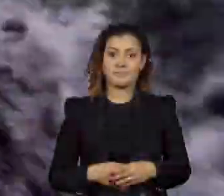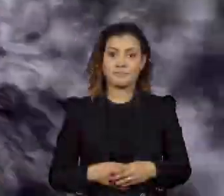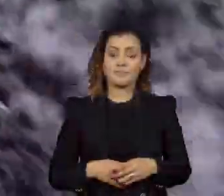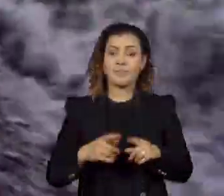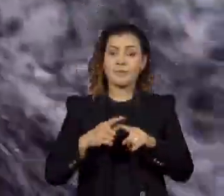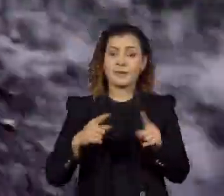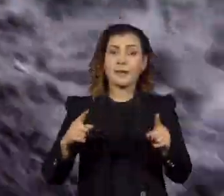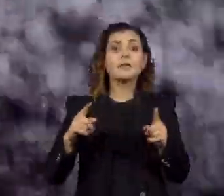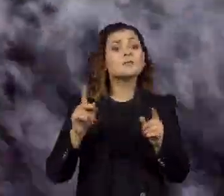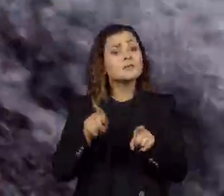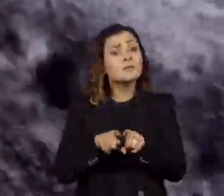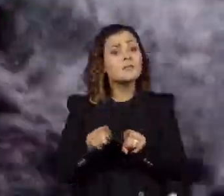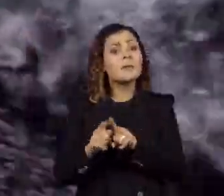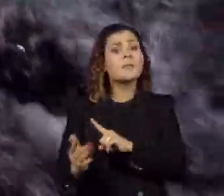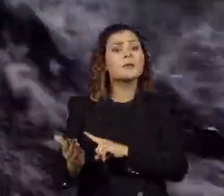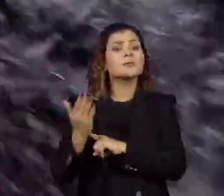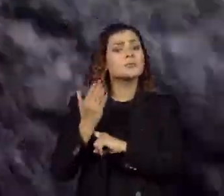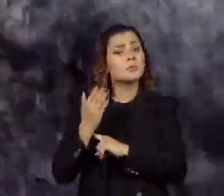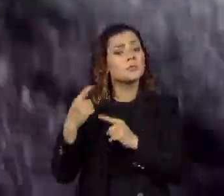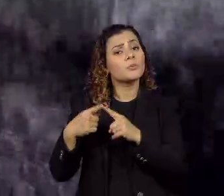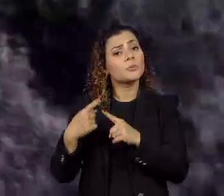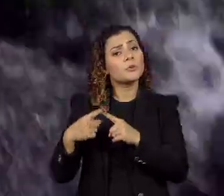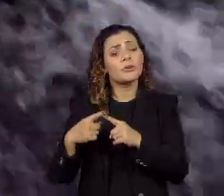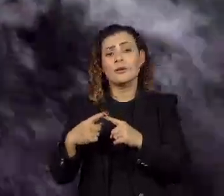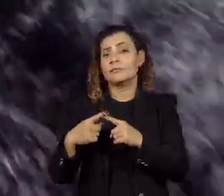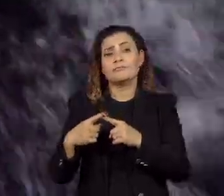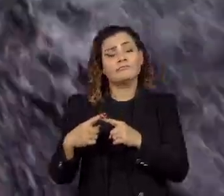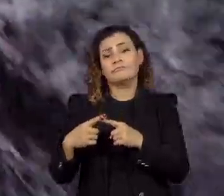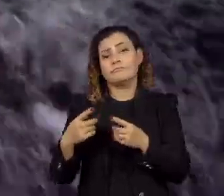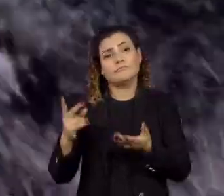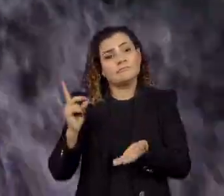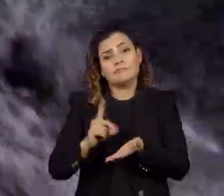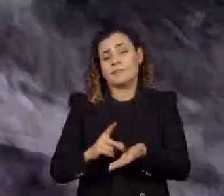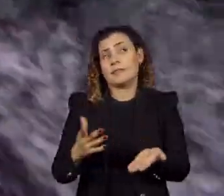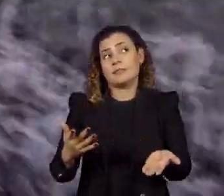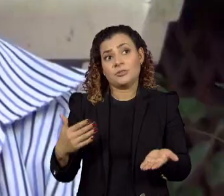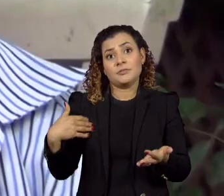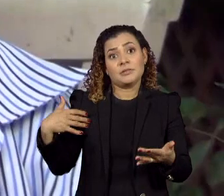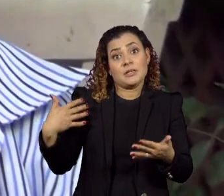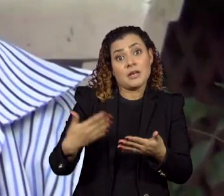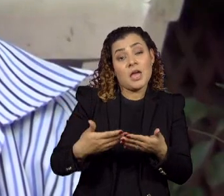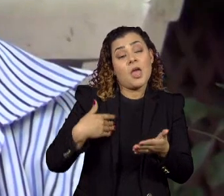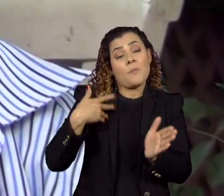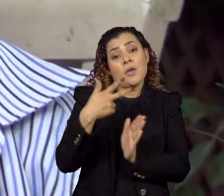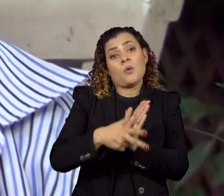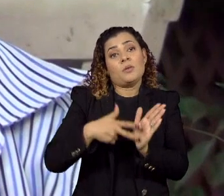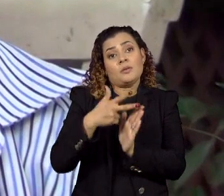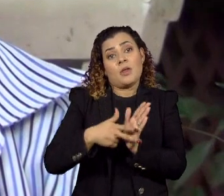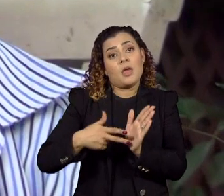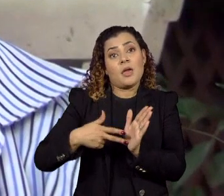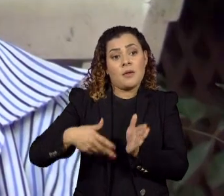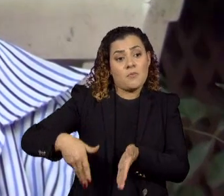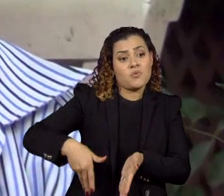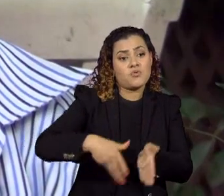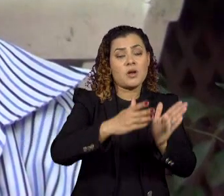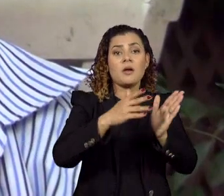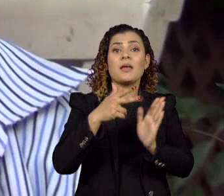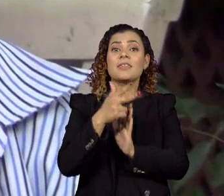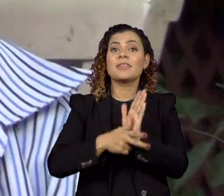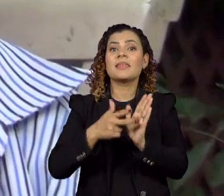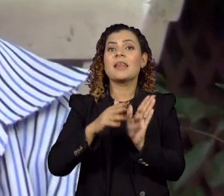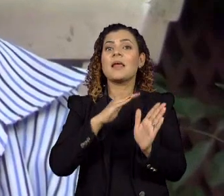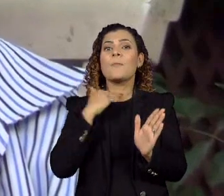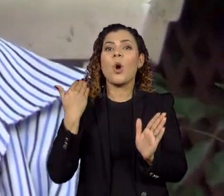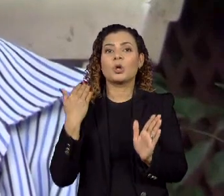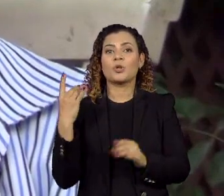Me ajudaram com um pouco de dinheiro porque estava totalmente. E peguei o trem da morte na